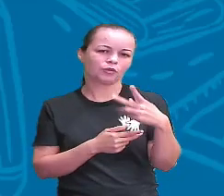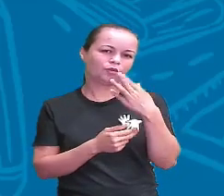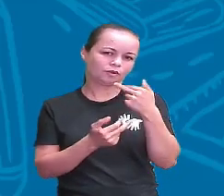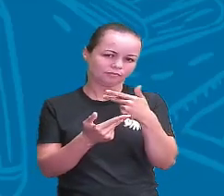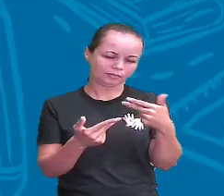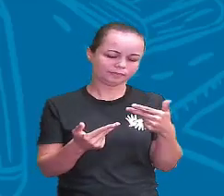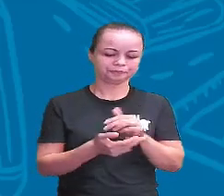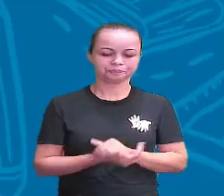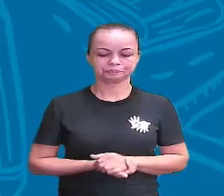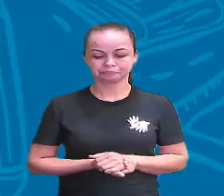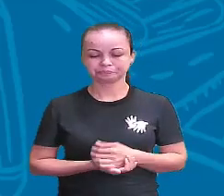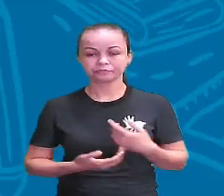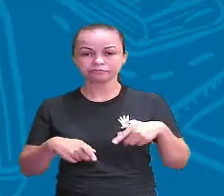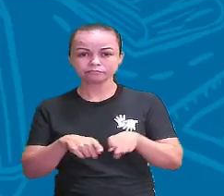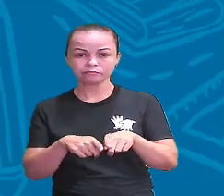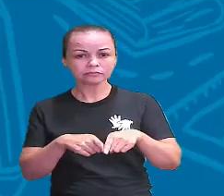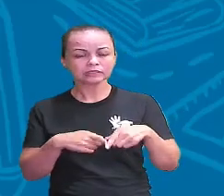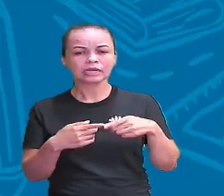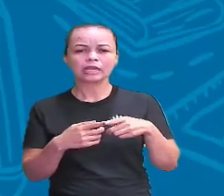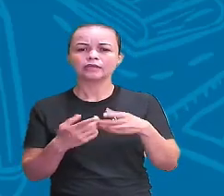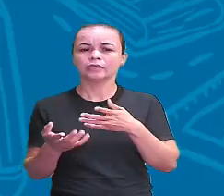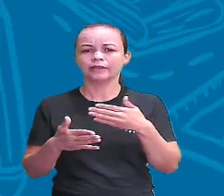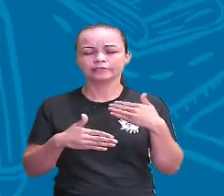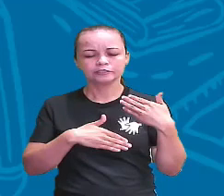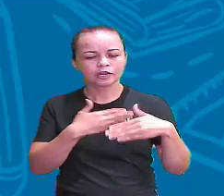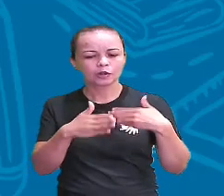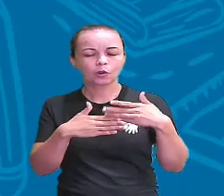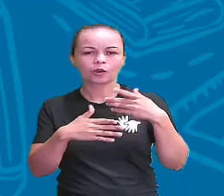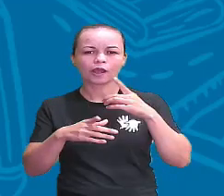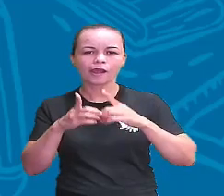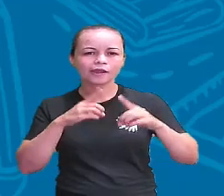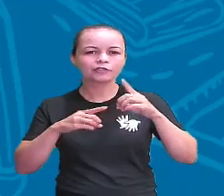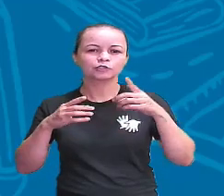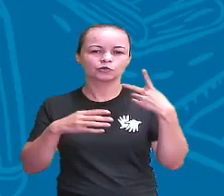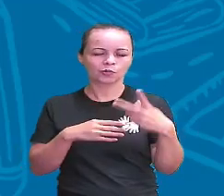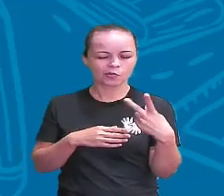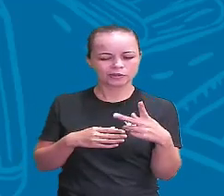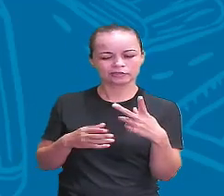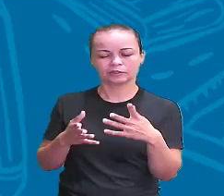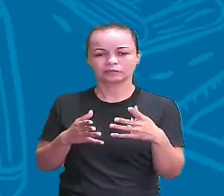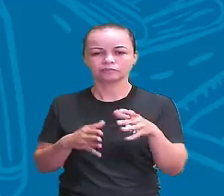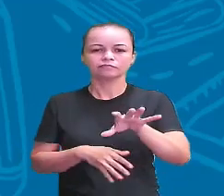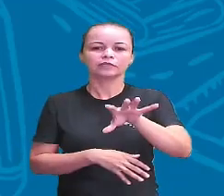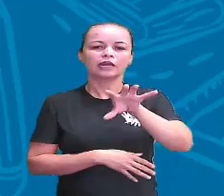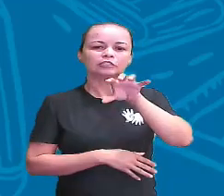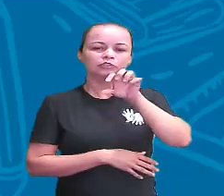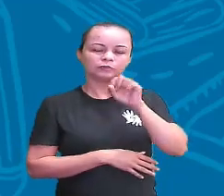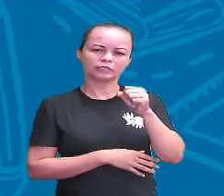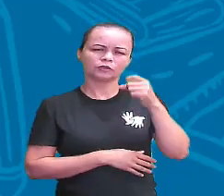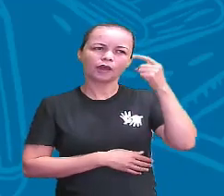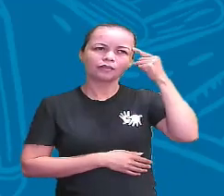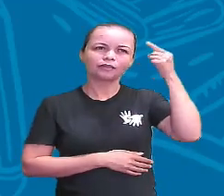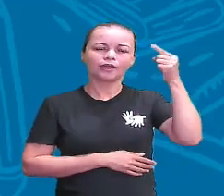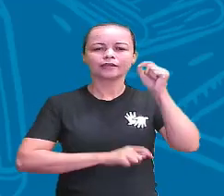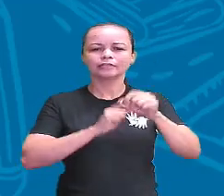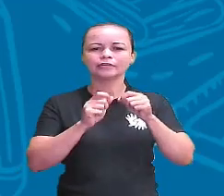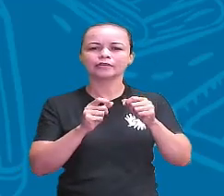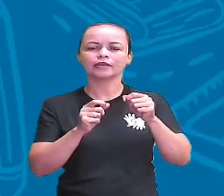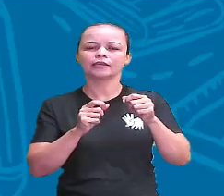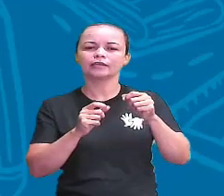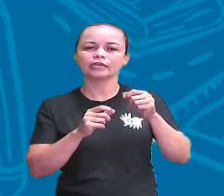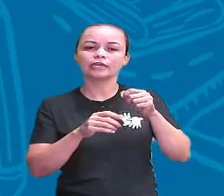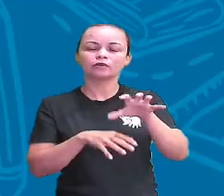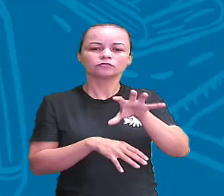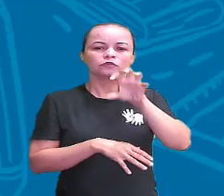ter também, intimamente, dialogando com esse processo, a tua respiração, que vai além da ideia de respiração celular, a tua